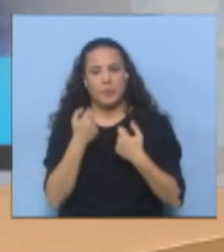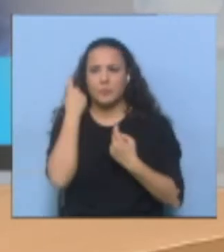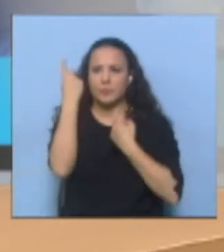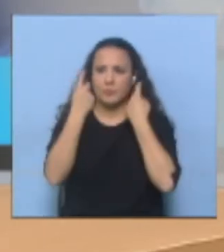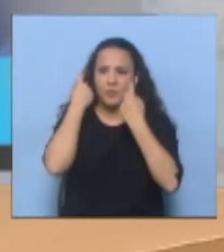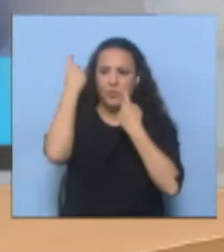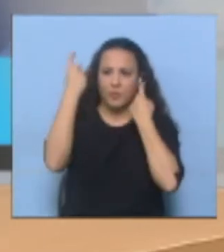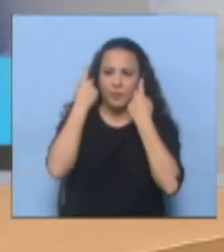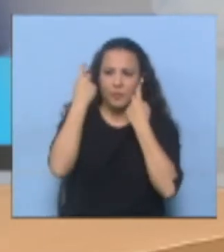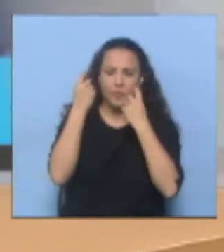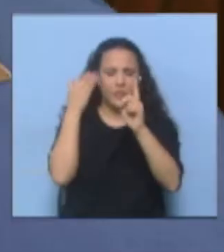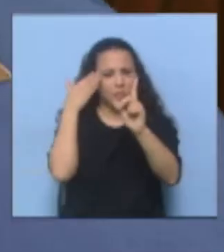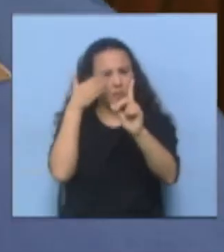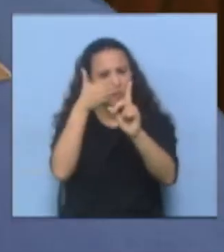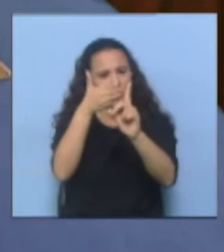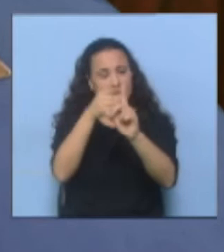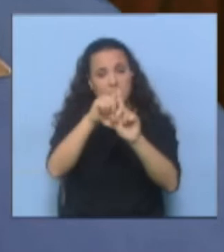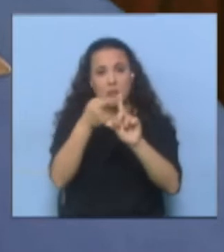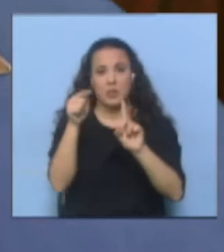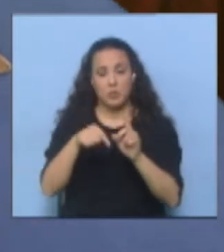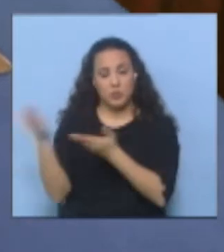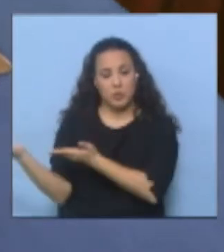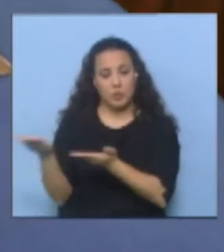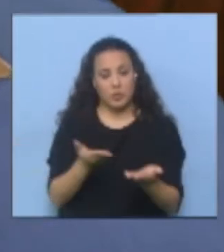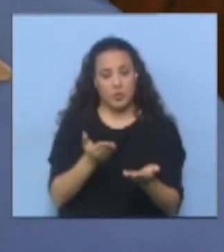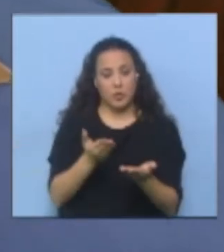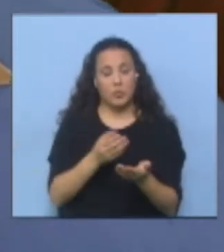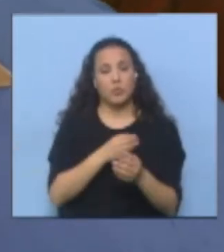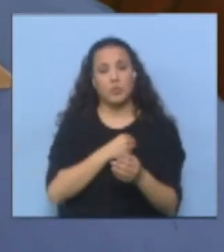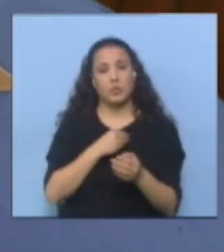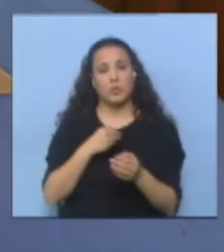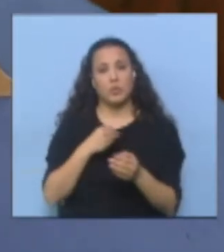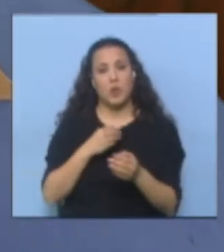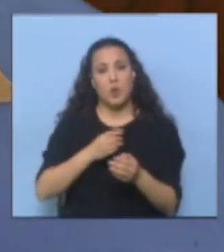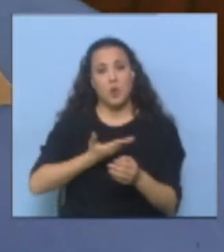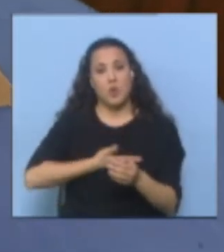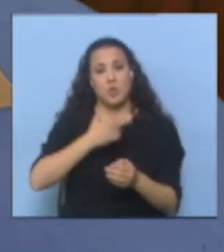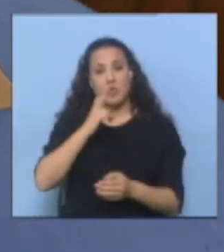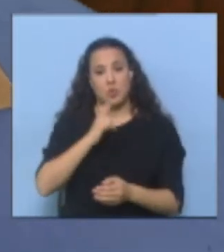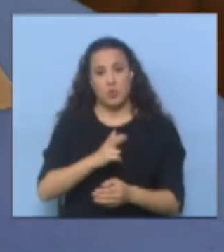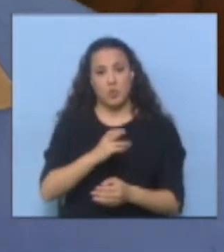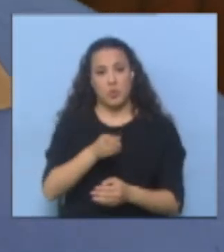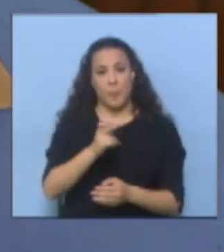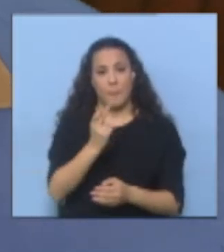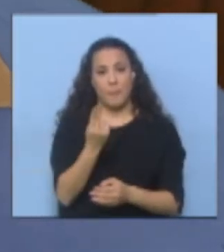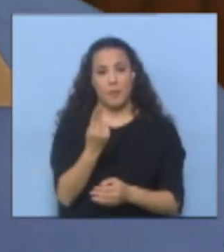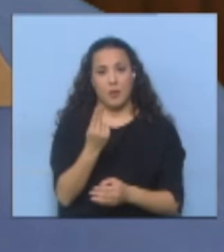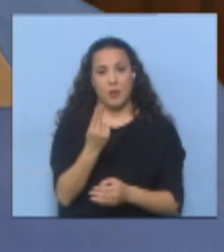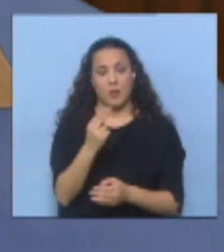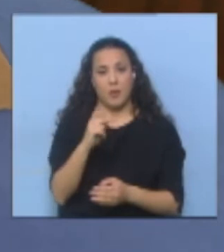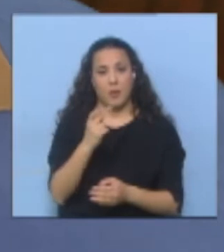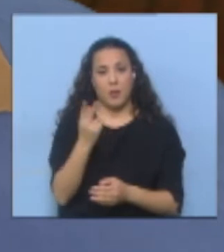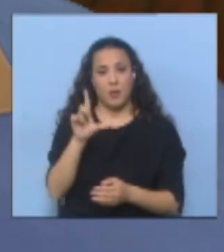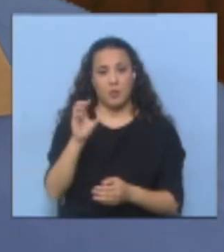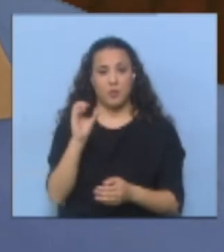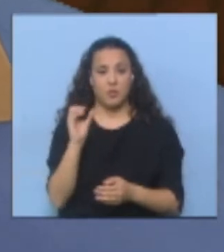esta temática. Este ano convidámos o Dr. Paulo Mendes Pinto, que é investigador na área das ciências da